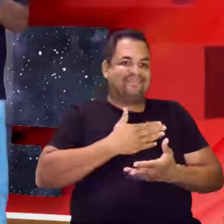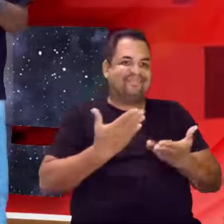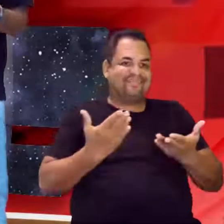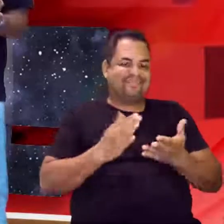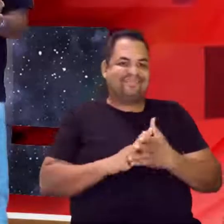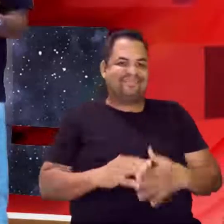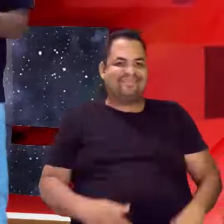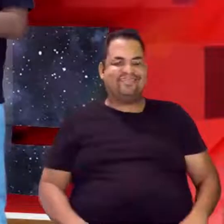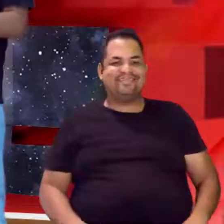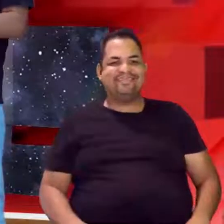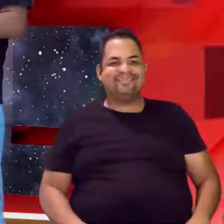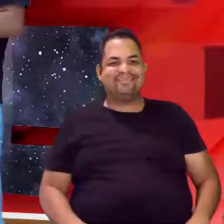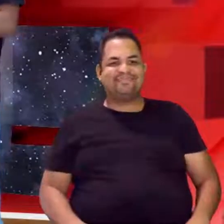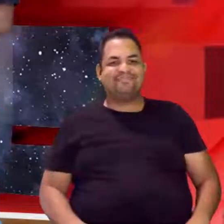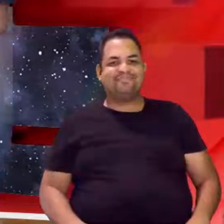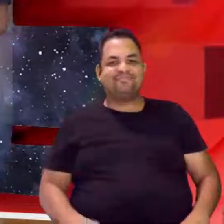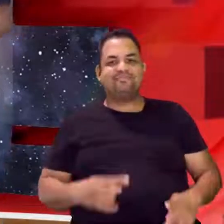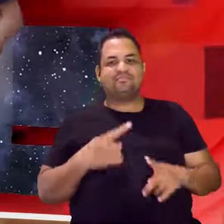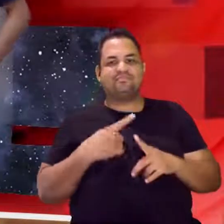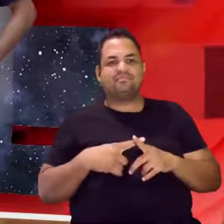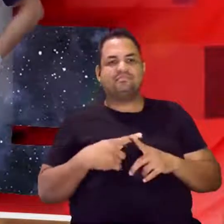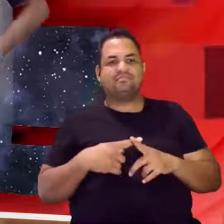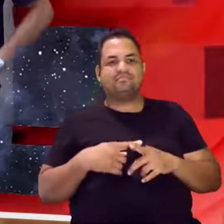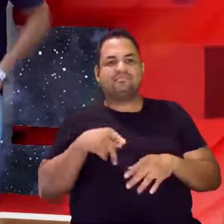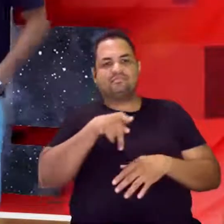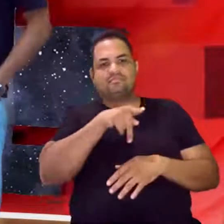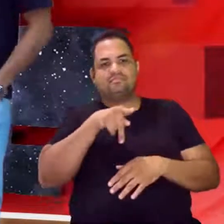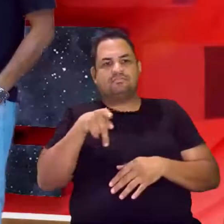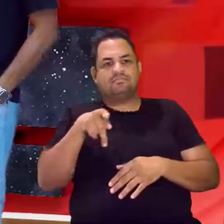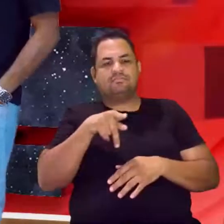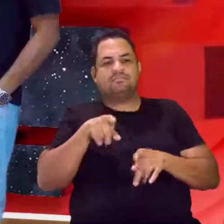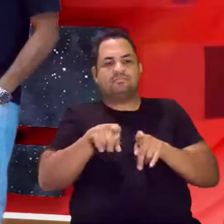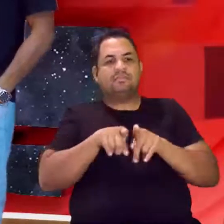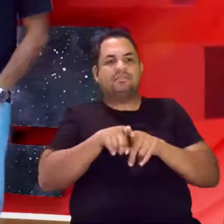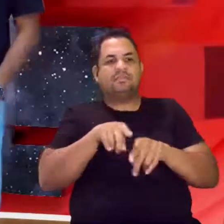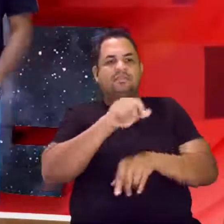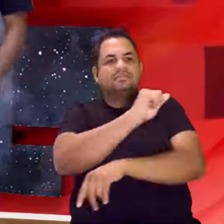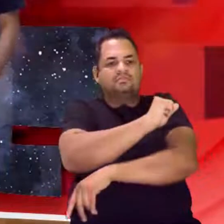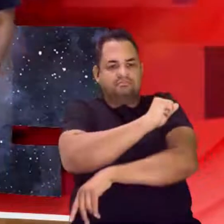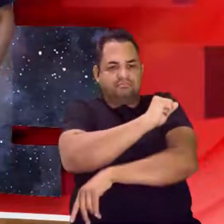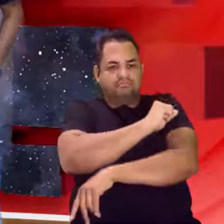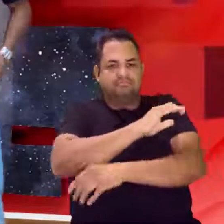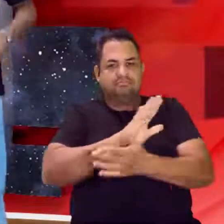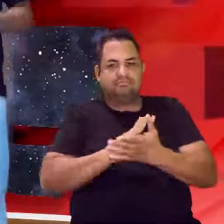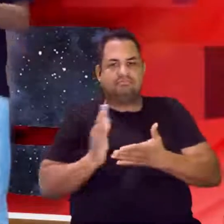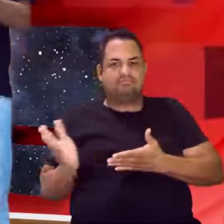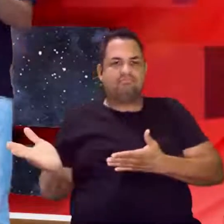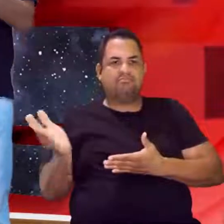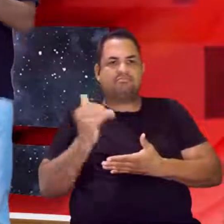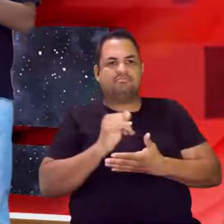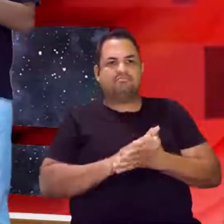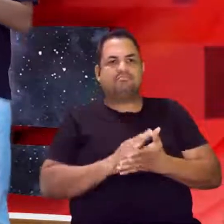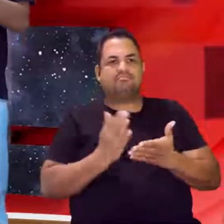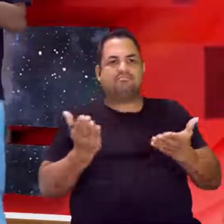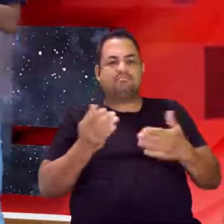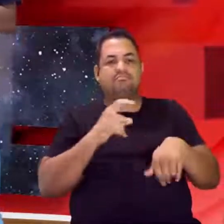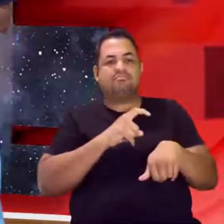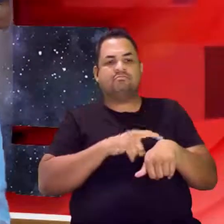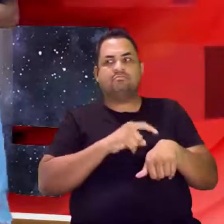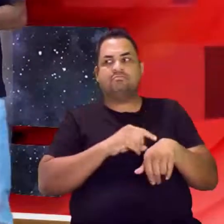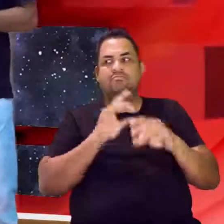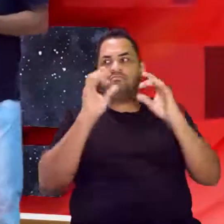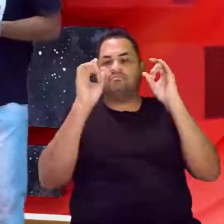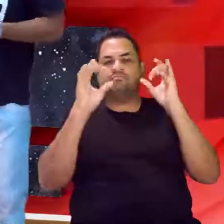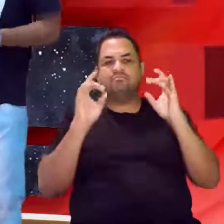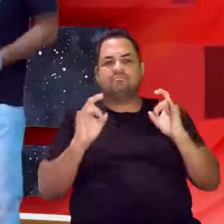brilha. Então, porque aqui é assim, a gente é professor, mas também é estudante, né? Então, vamos lá. Então, esse momento é